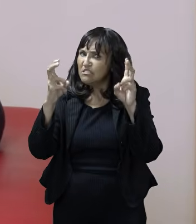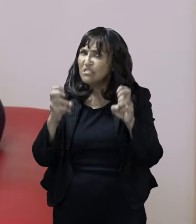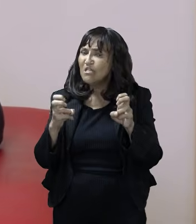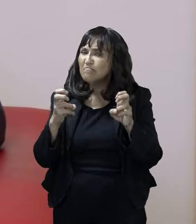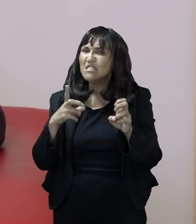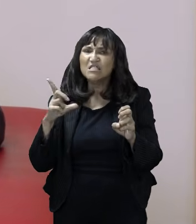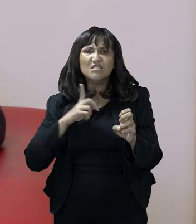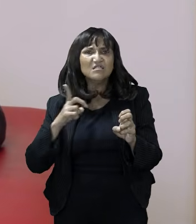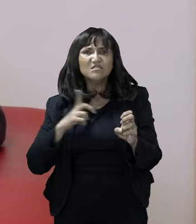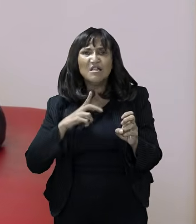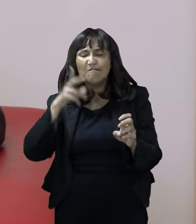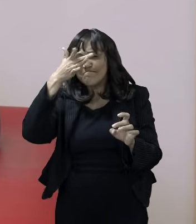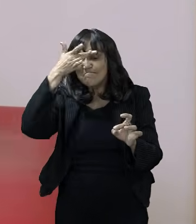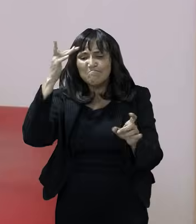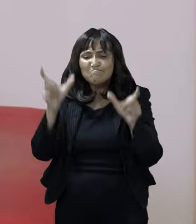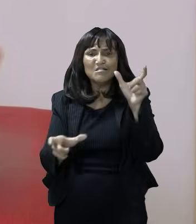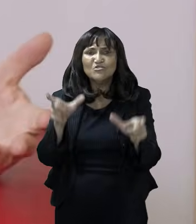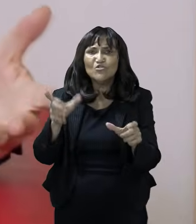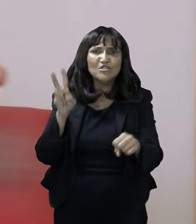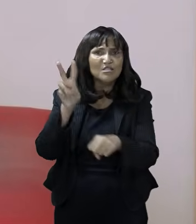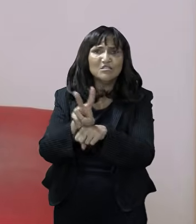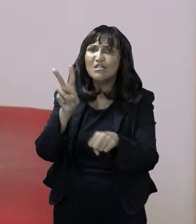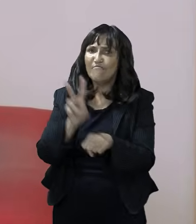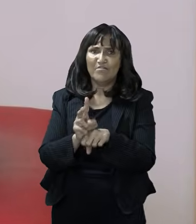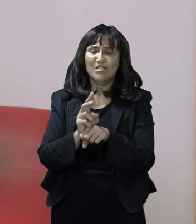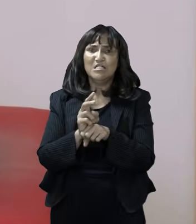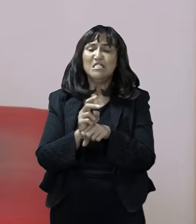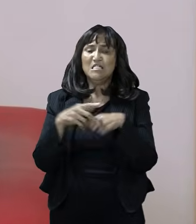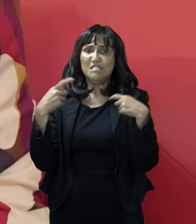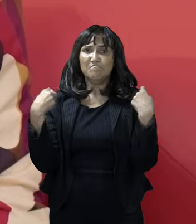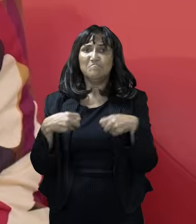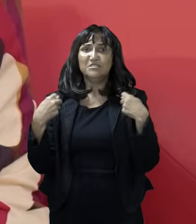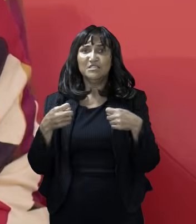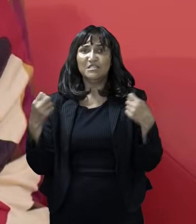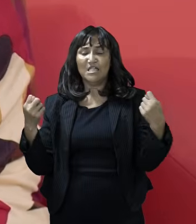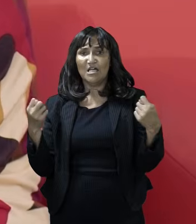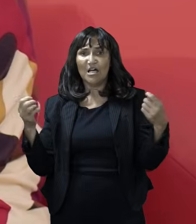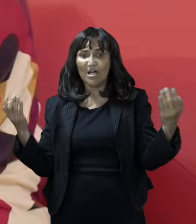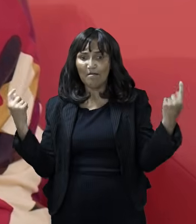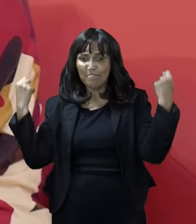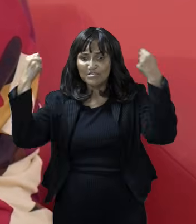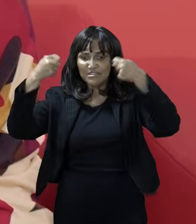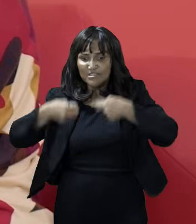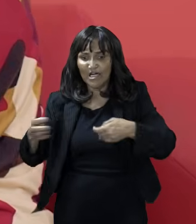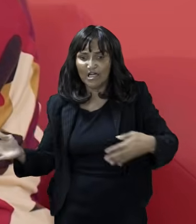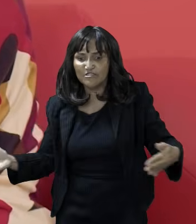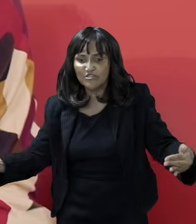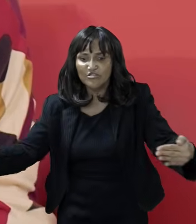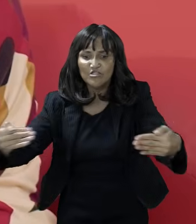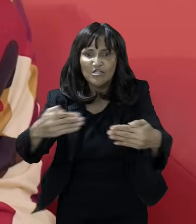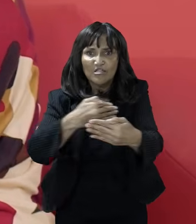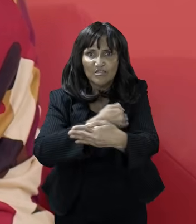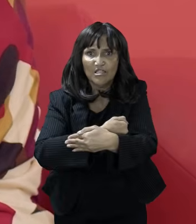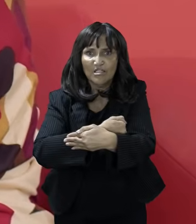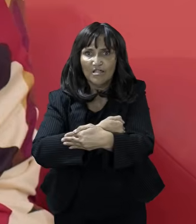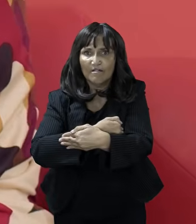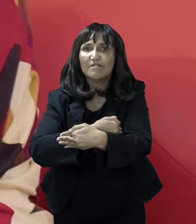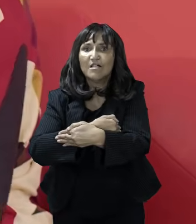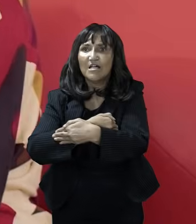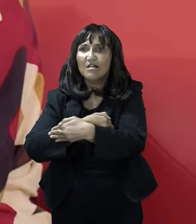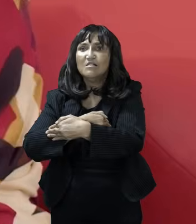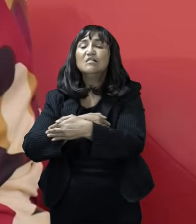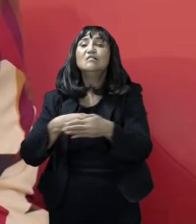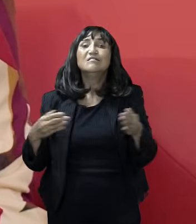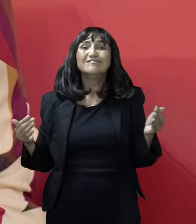gente que defende além do PT e que nós temos que ter a capacidade de agregar. Que eu acho que essa coesão que o senhor está mencionando tem muito a ver